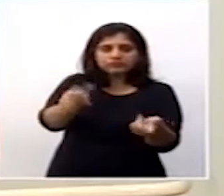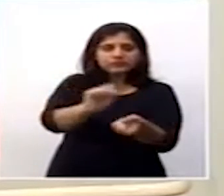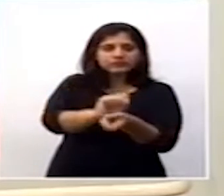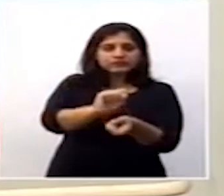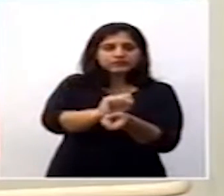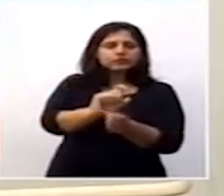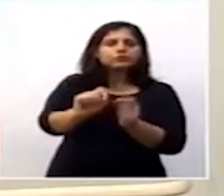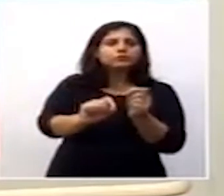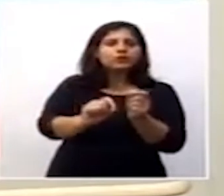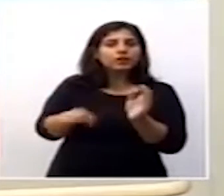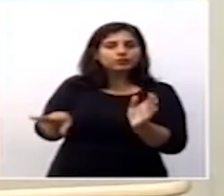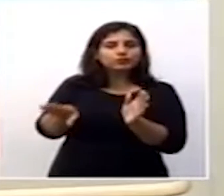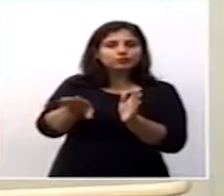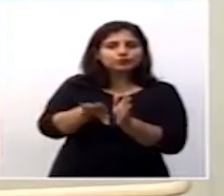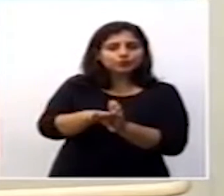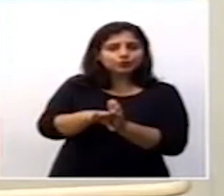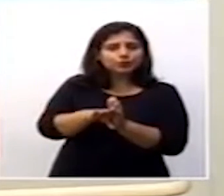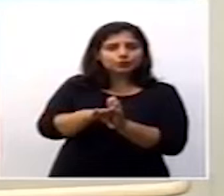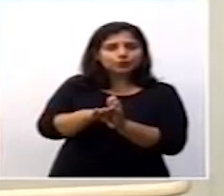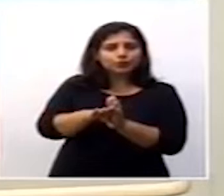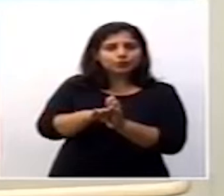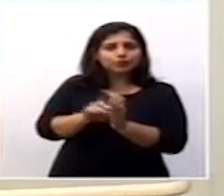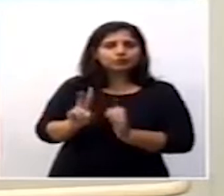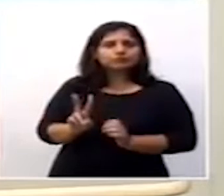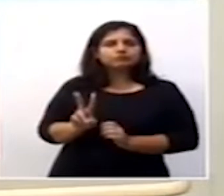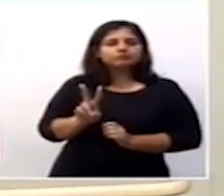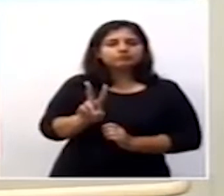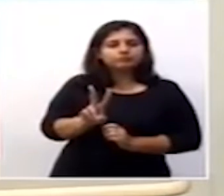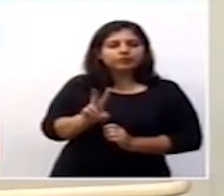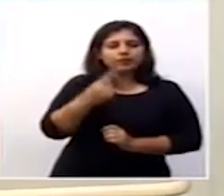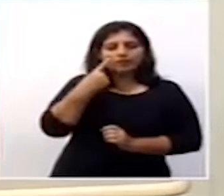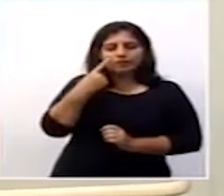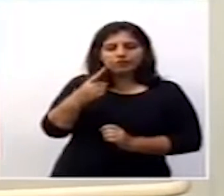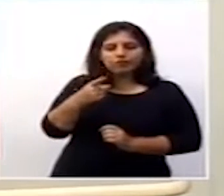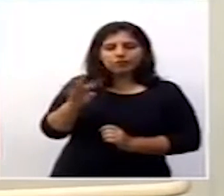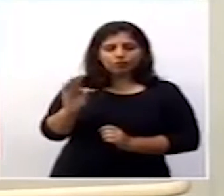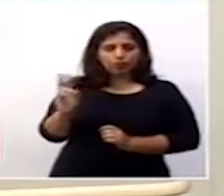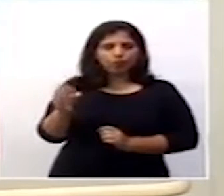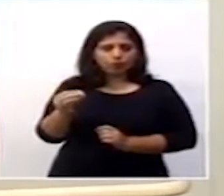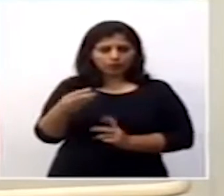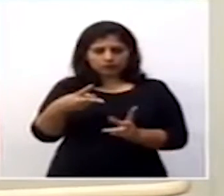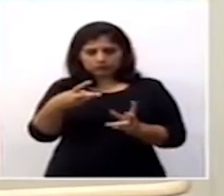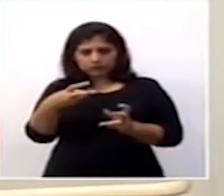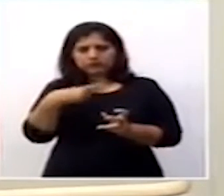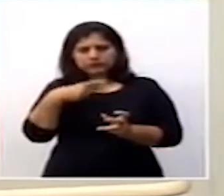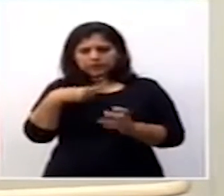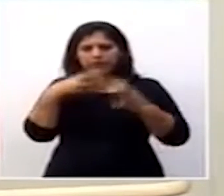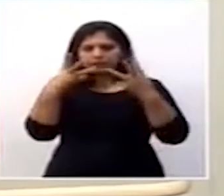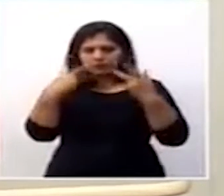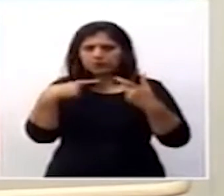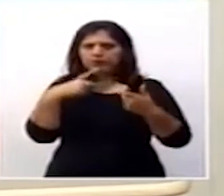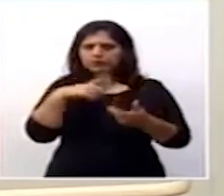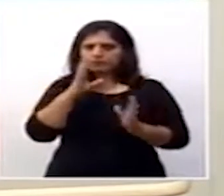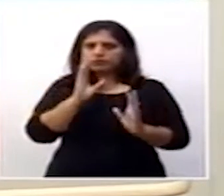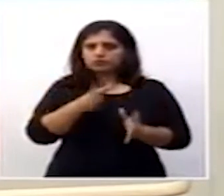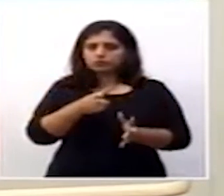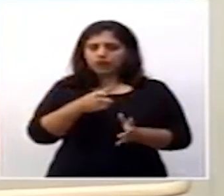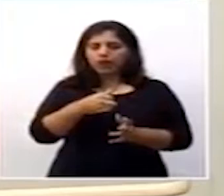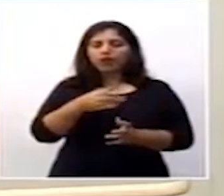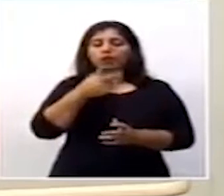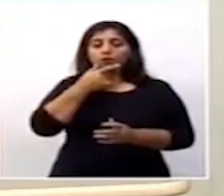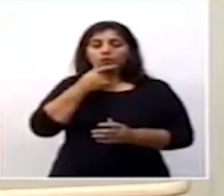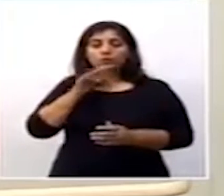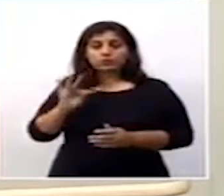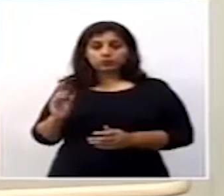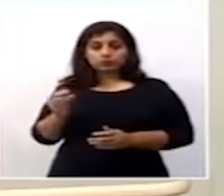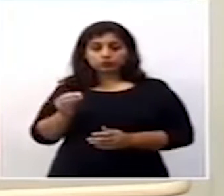armadilhas, e quando eles chegaram lá, o Tonho já tinha visto de longe que já tinha sim algumas presas, né? Tonho se aproximou